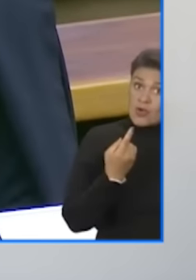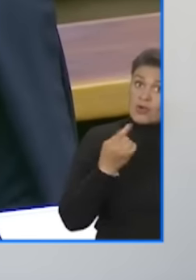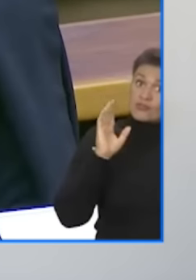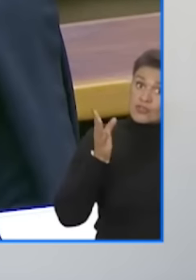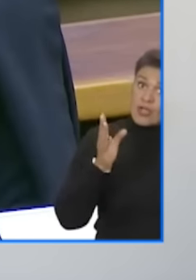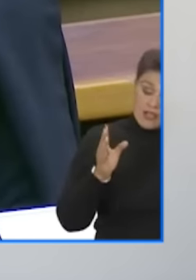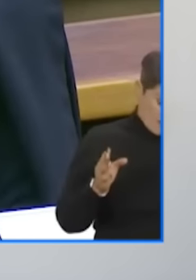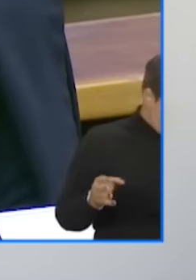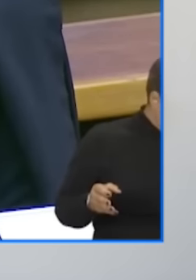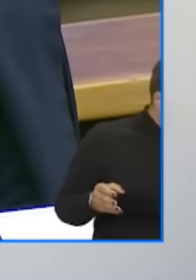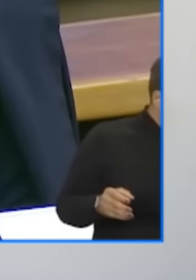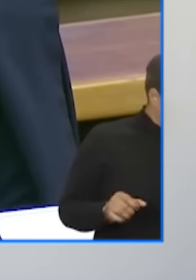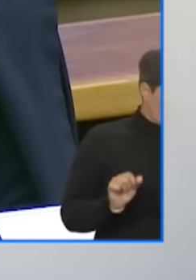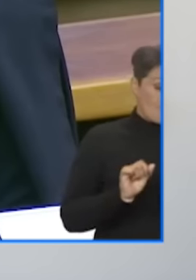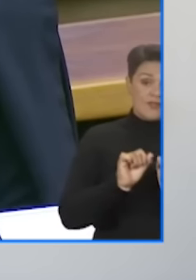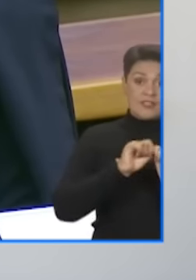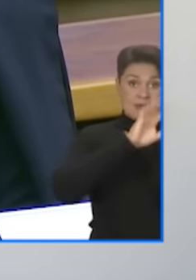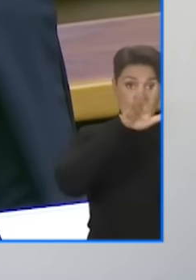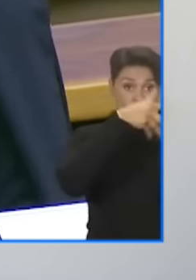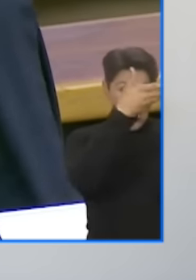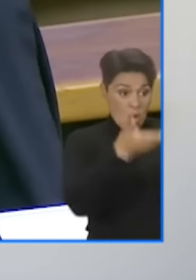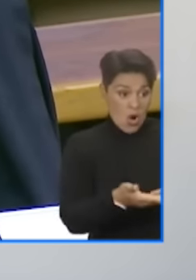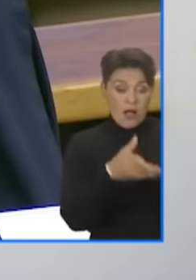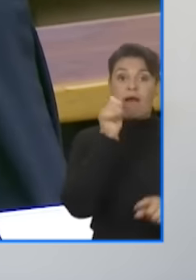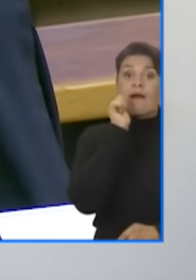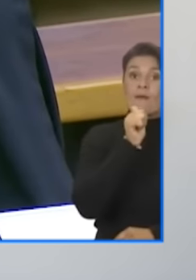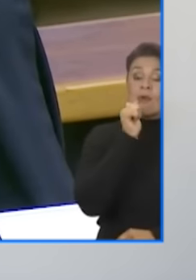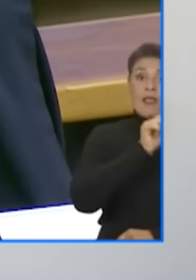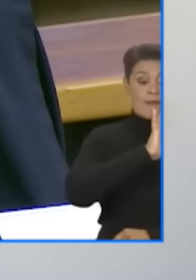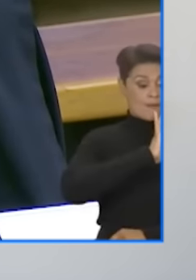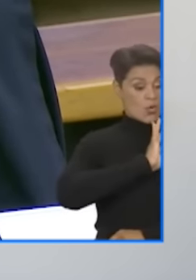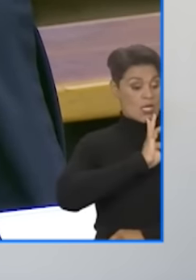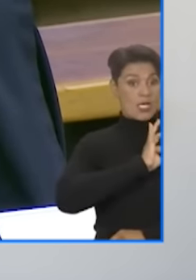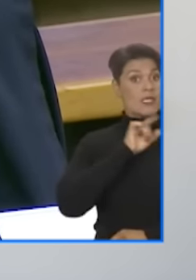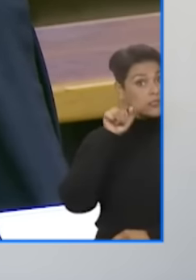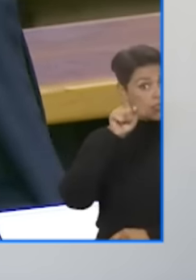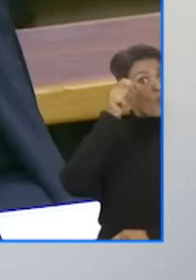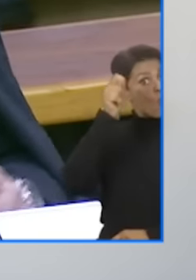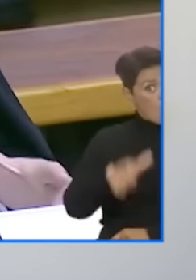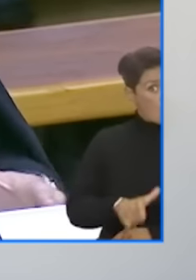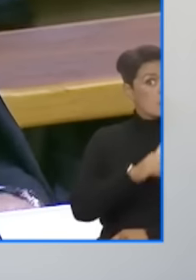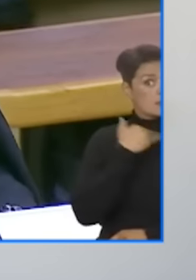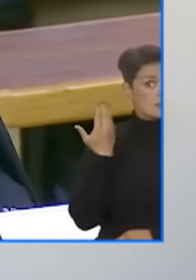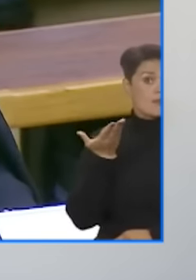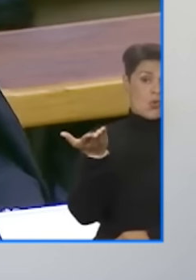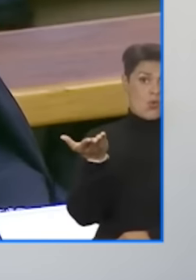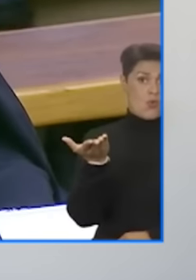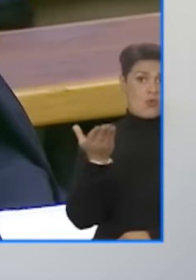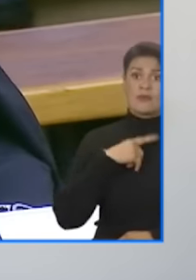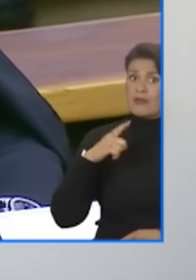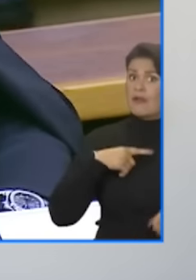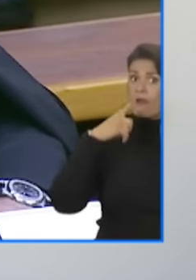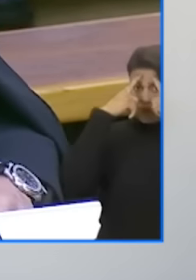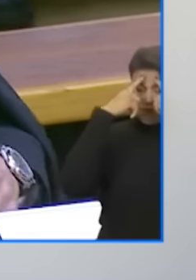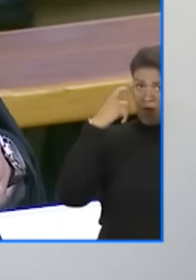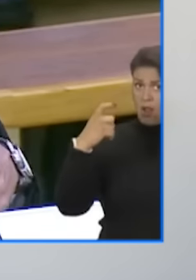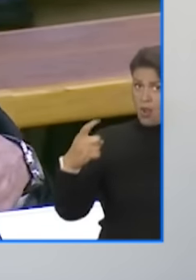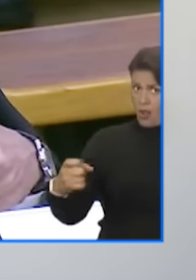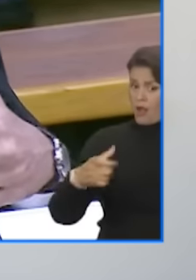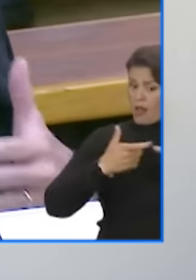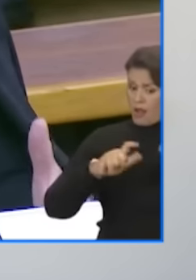os TREs, participam deles também, por exemplo, desembargadores. Então, esses desembargadores têm os seus gabinetes no